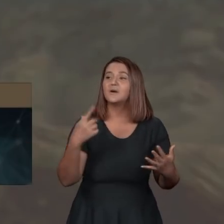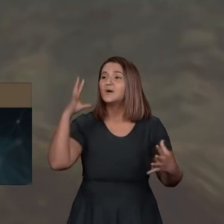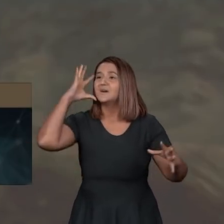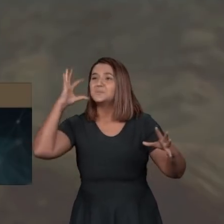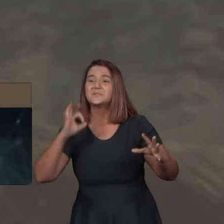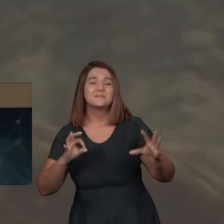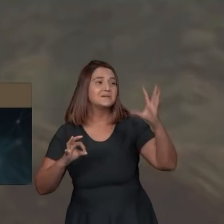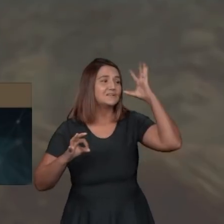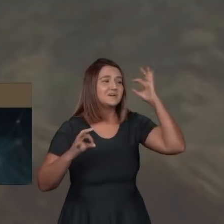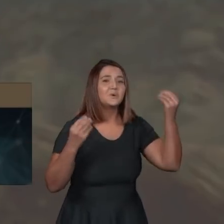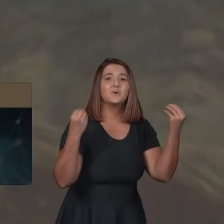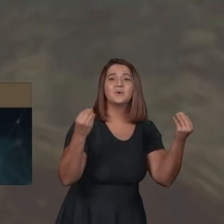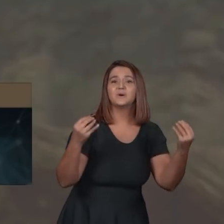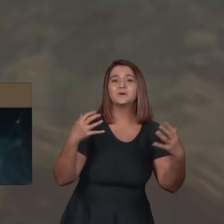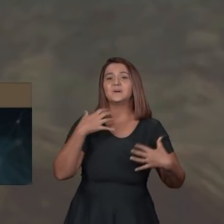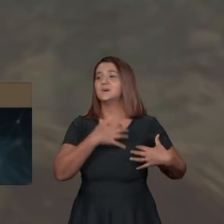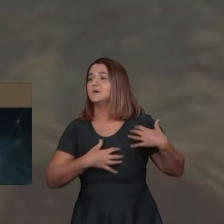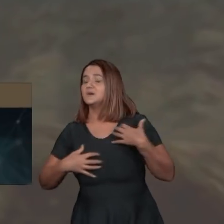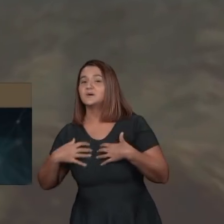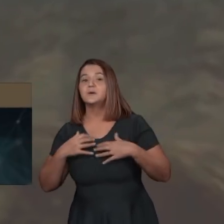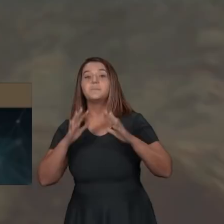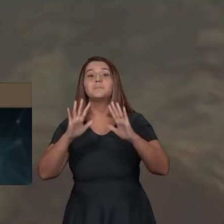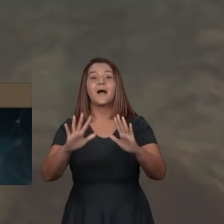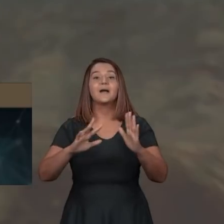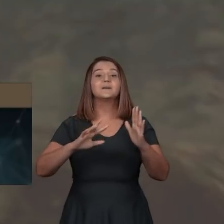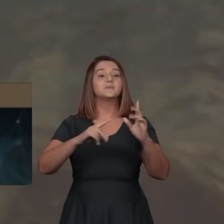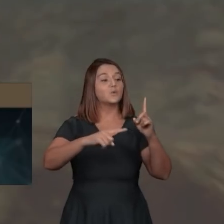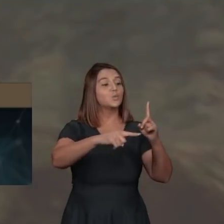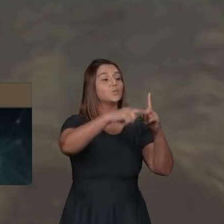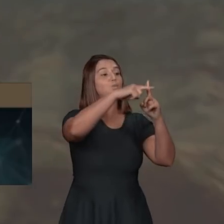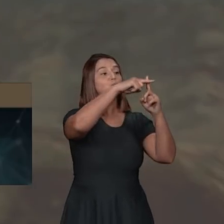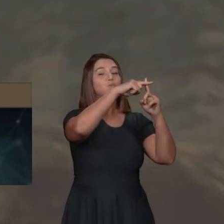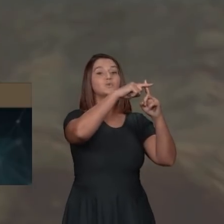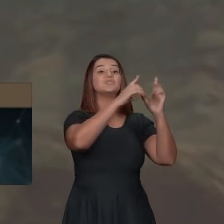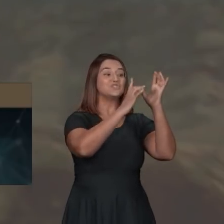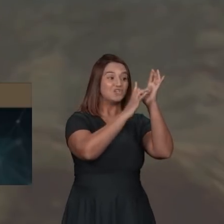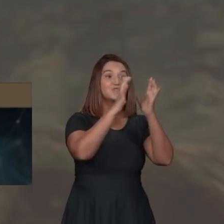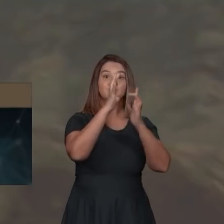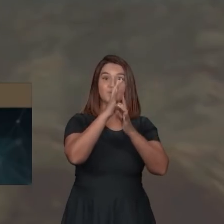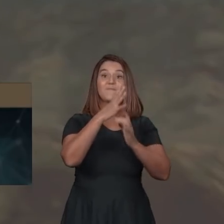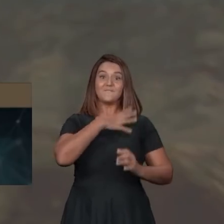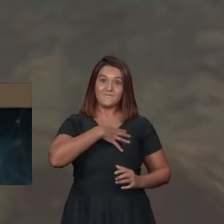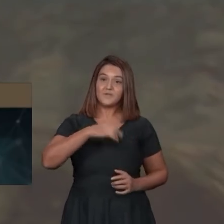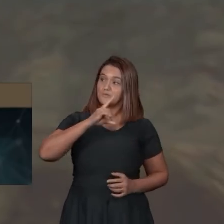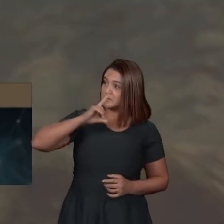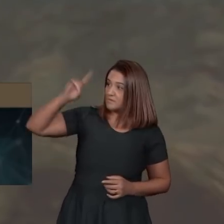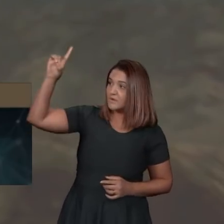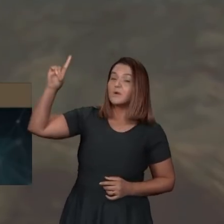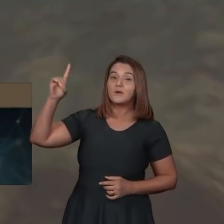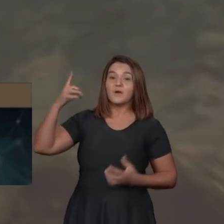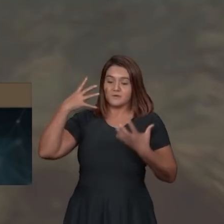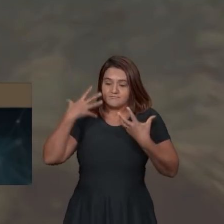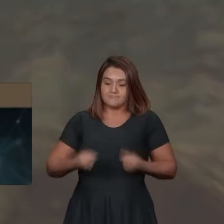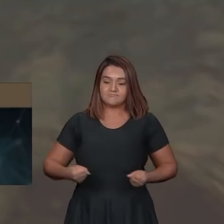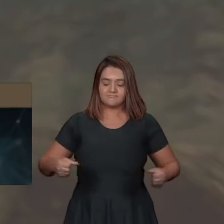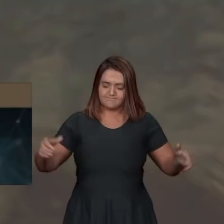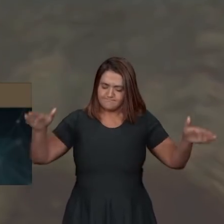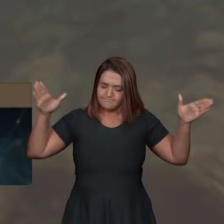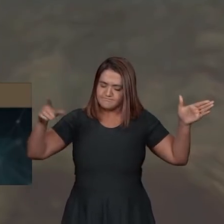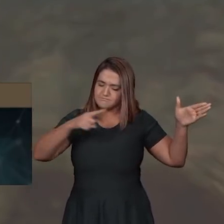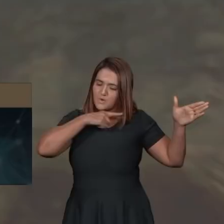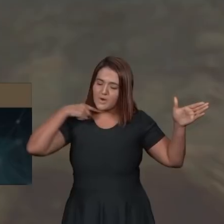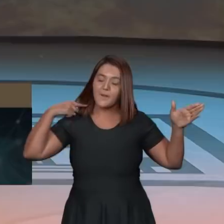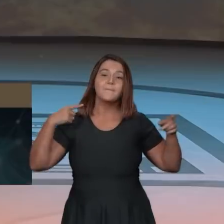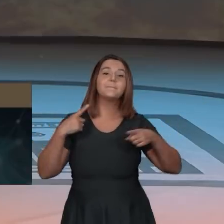cruz do Calvário para pôr um fim ao sofrimento. Eu conheço a história do grande conflito, por isso eu fico